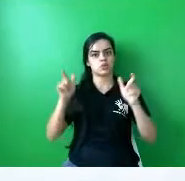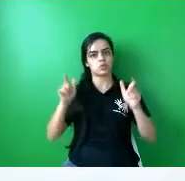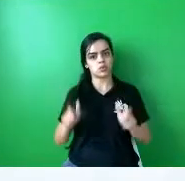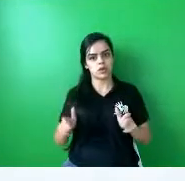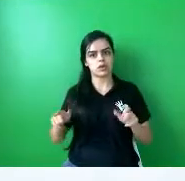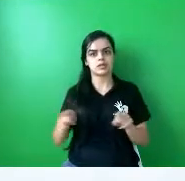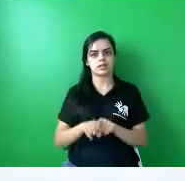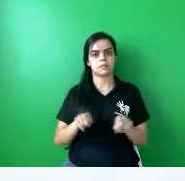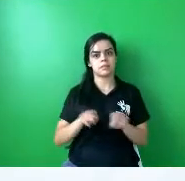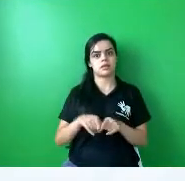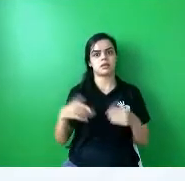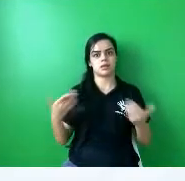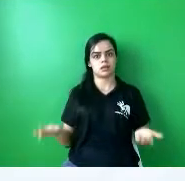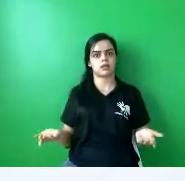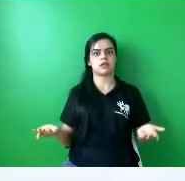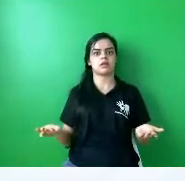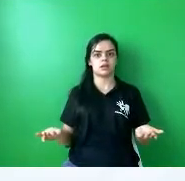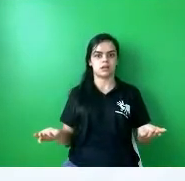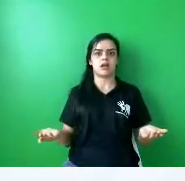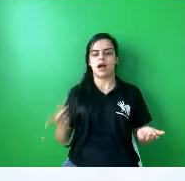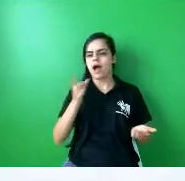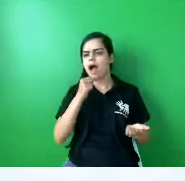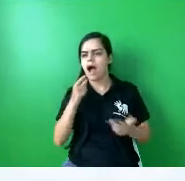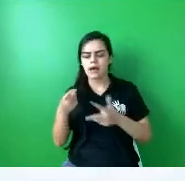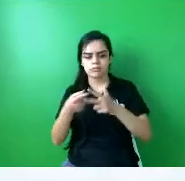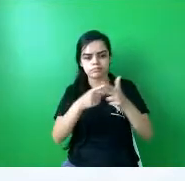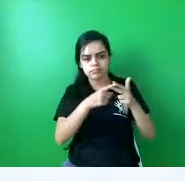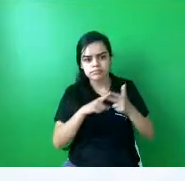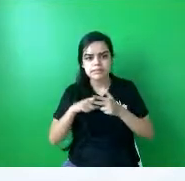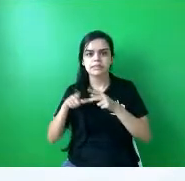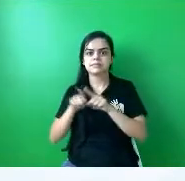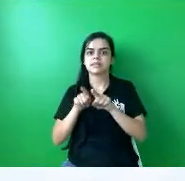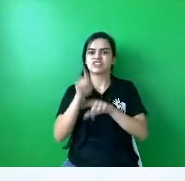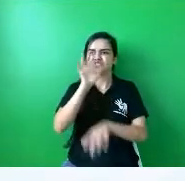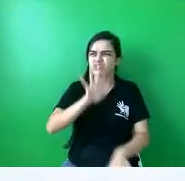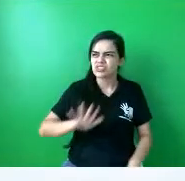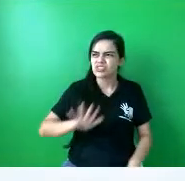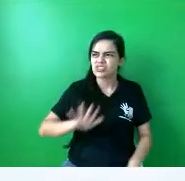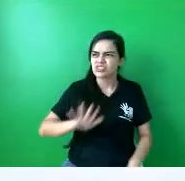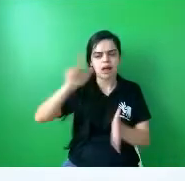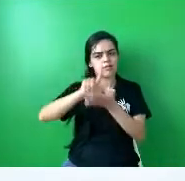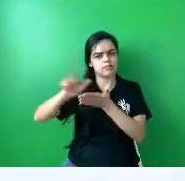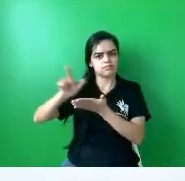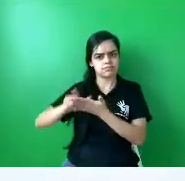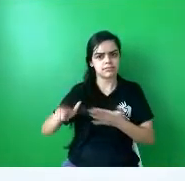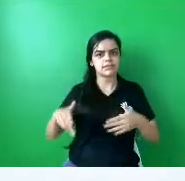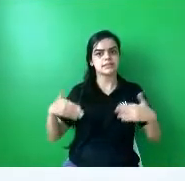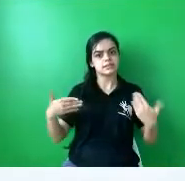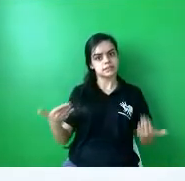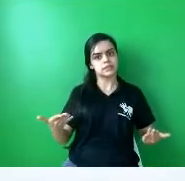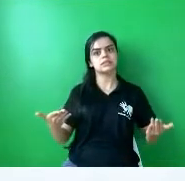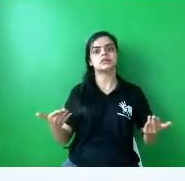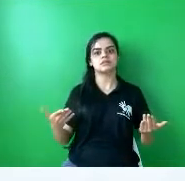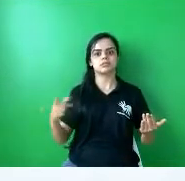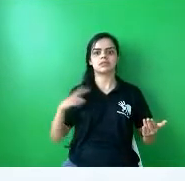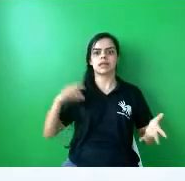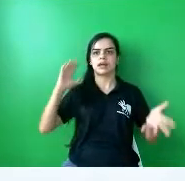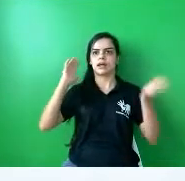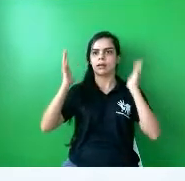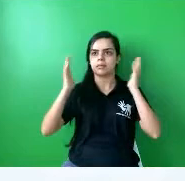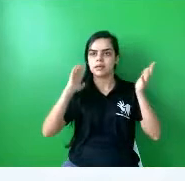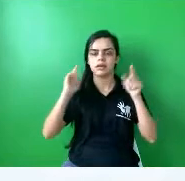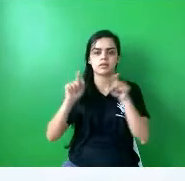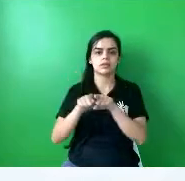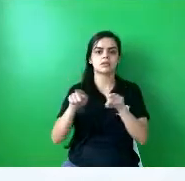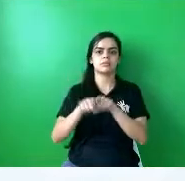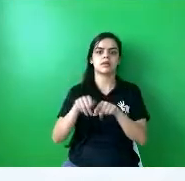pessoal está fazendo a parte de encanamento, eles estão fazendo uma manutenção no local. Então, é comum chegar caminhão, chegar carro para